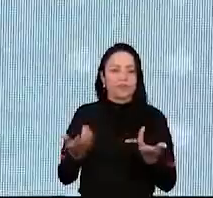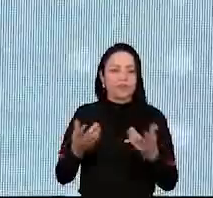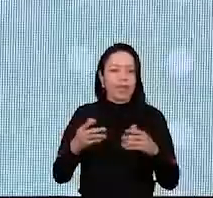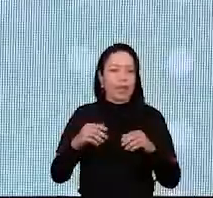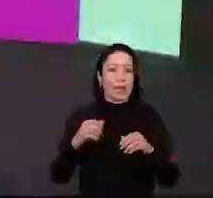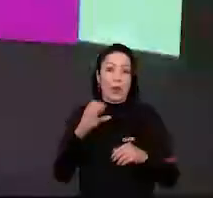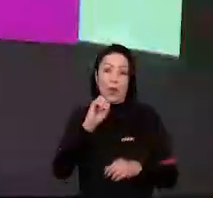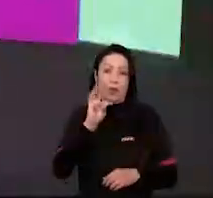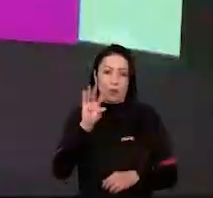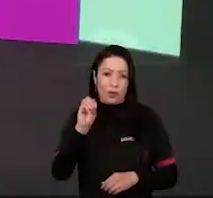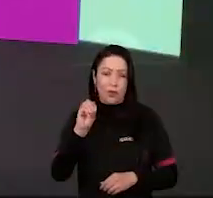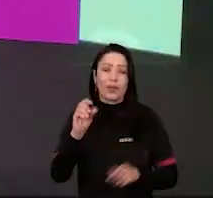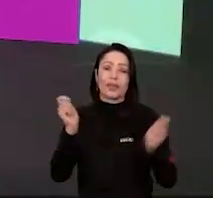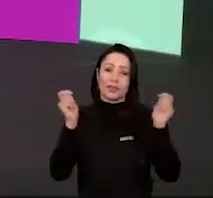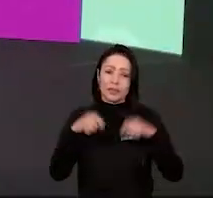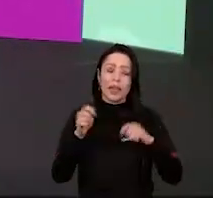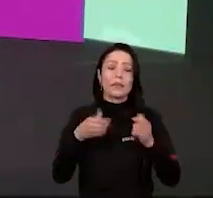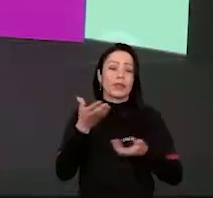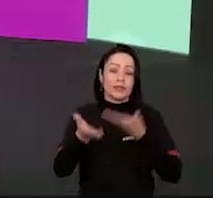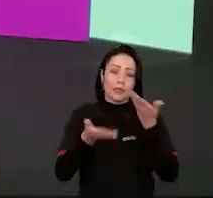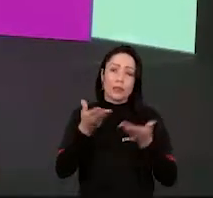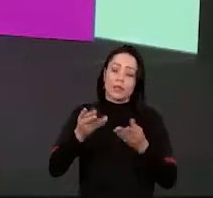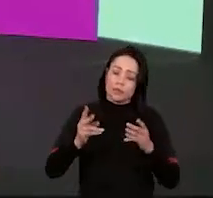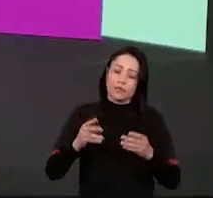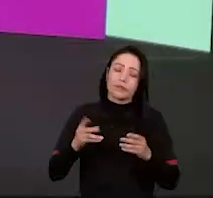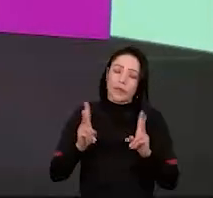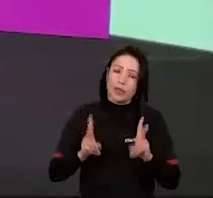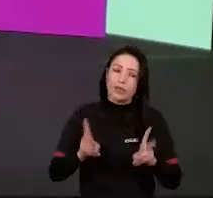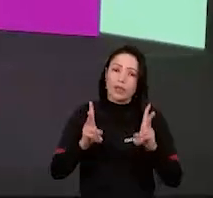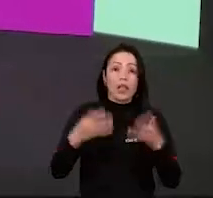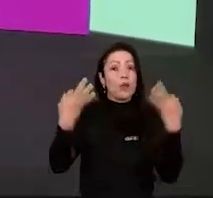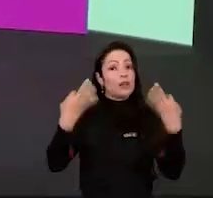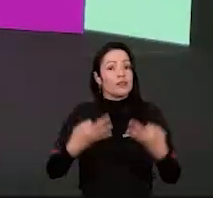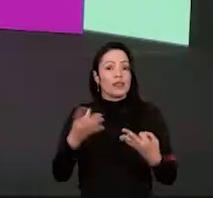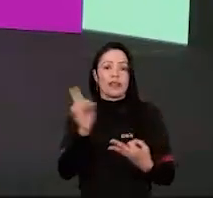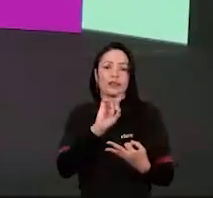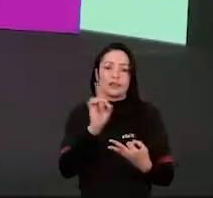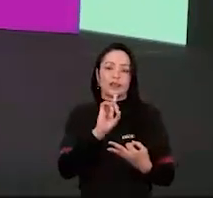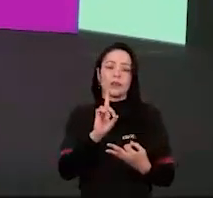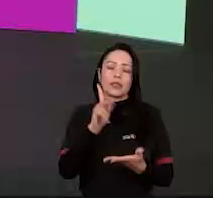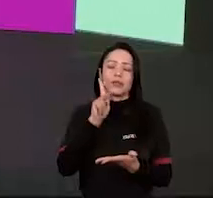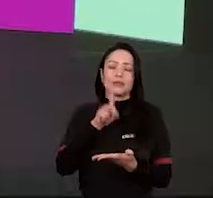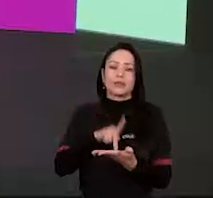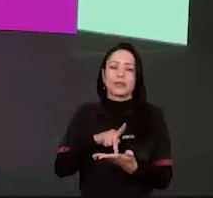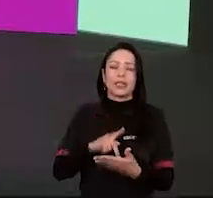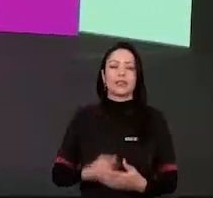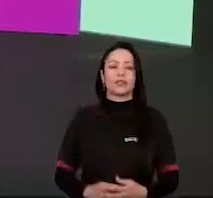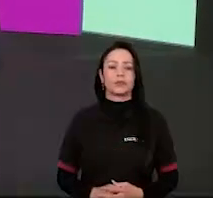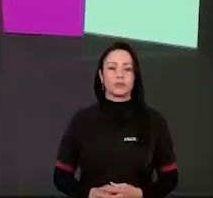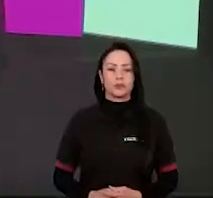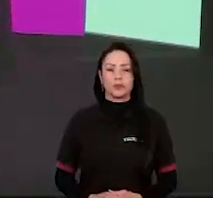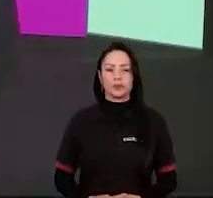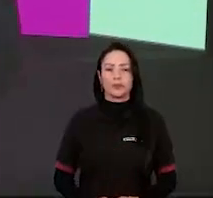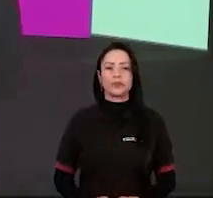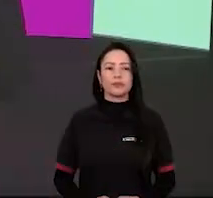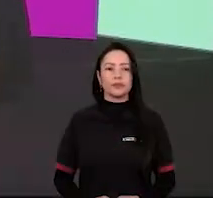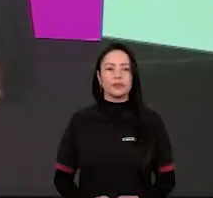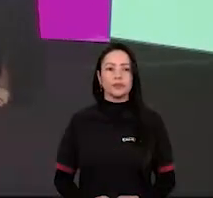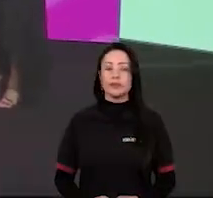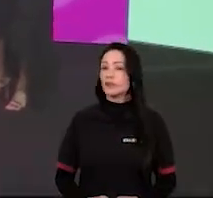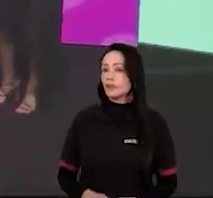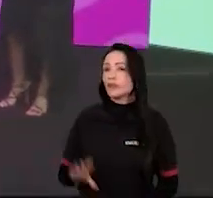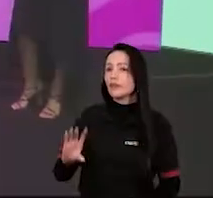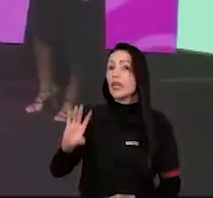otoendoscopia permite que a gente fique fazendo isso, né? Não que seja correto, mas isso é a realidade. Ó, aqui é uma